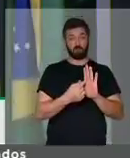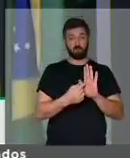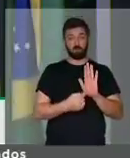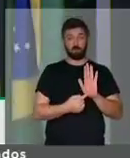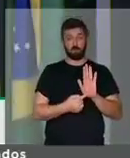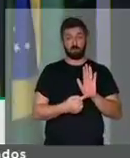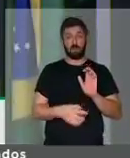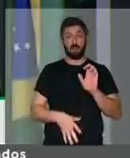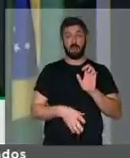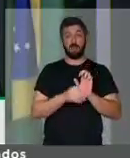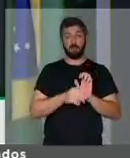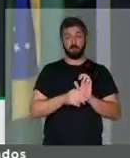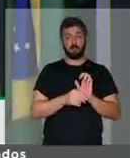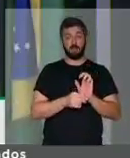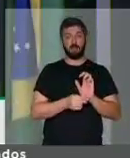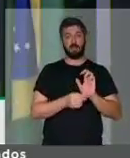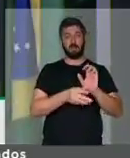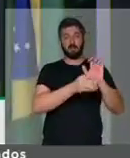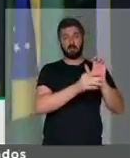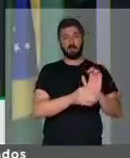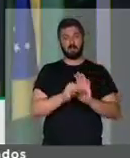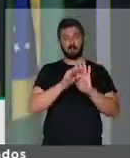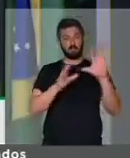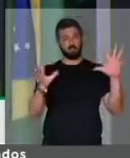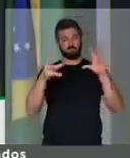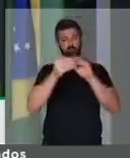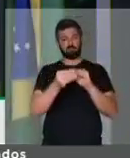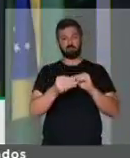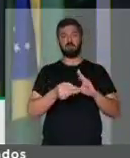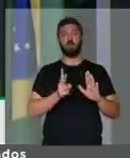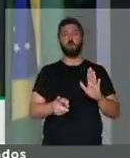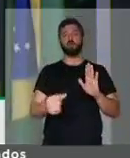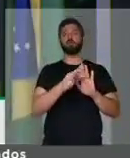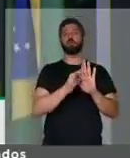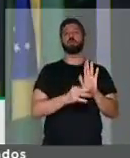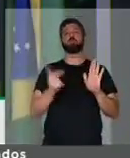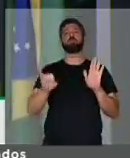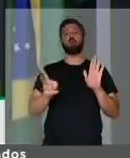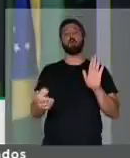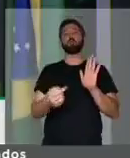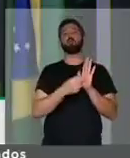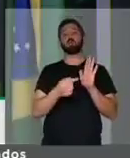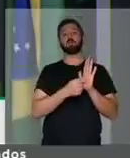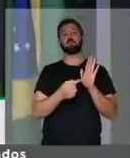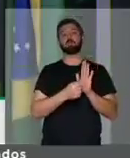aglutinativa, a emenda aglutinativa que foi entregue hoje de manhã, que continua aqui no texto, no